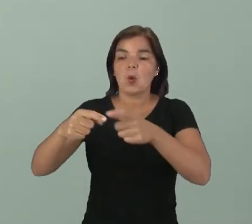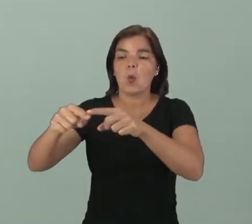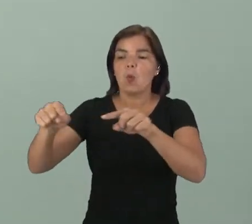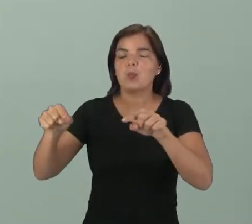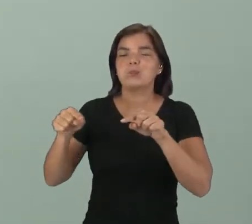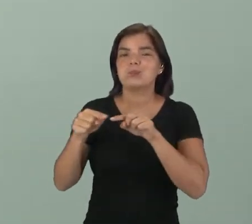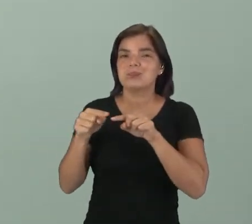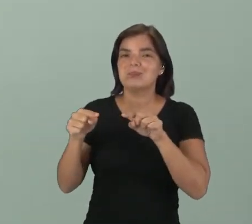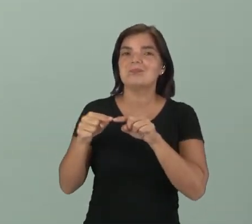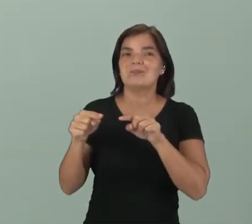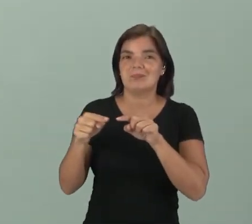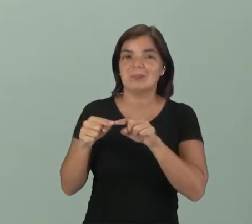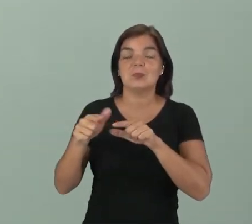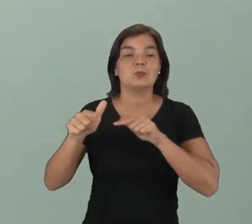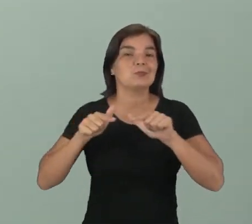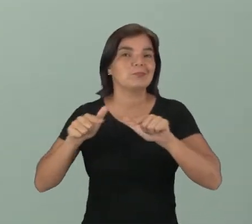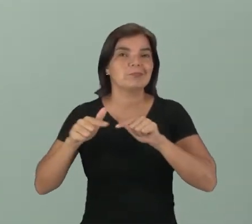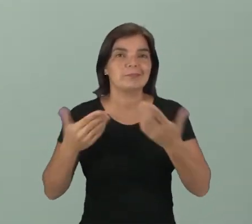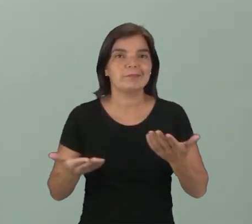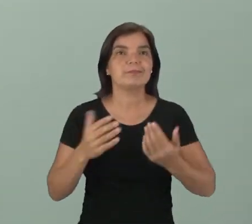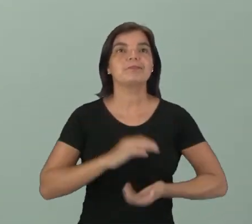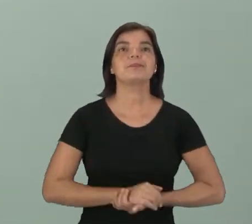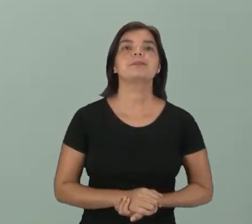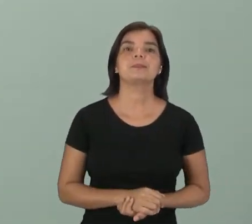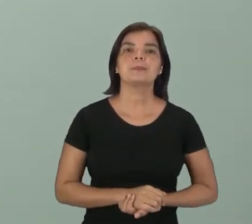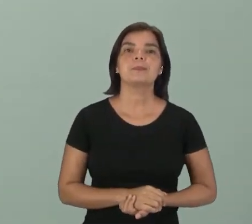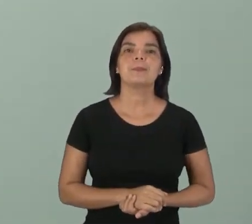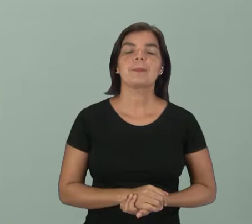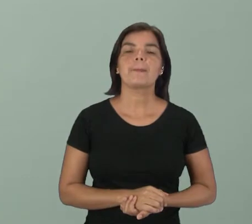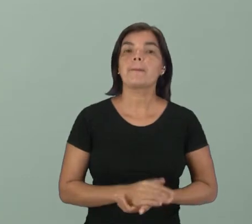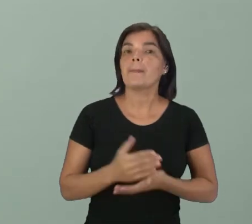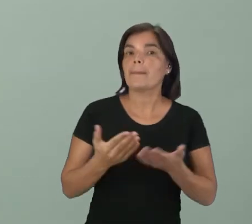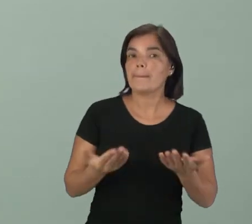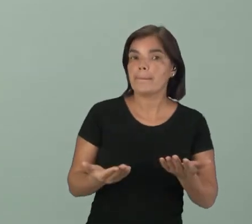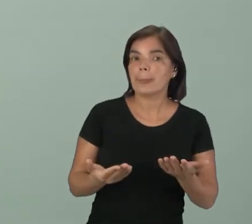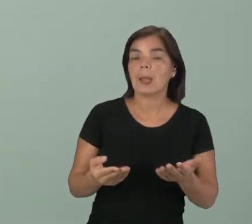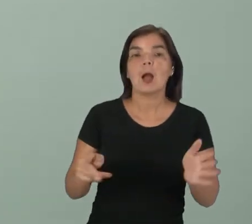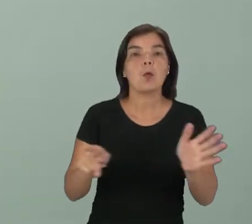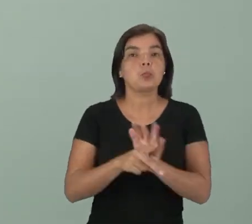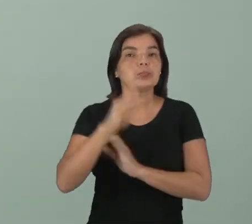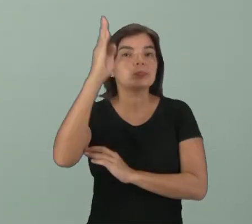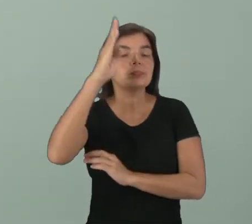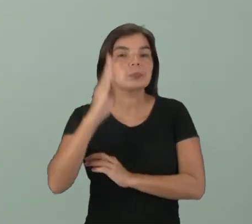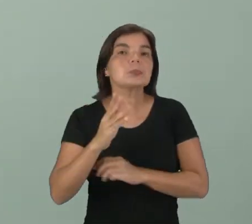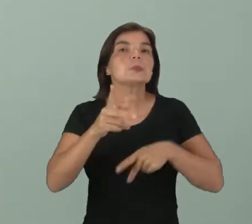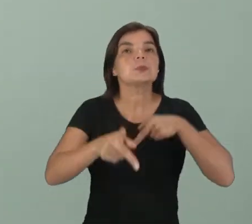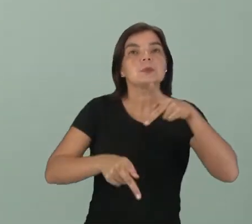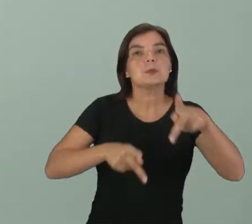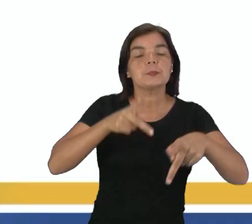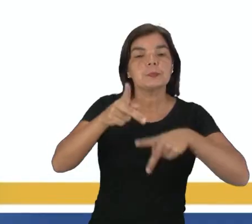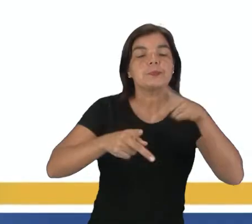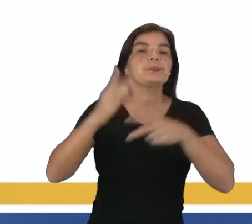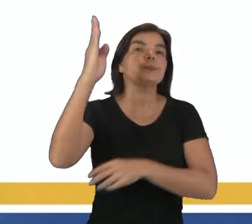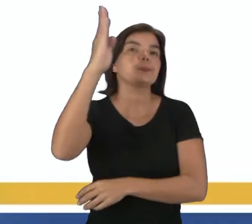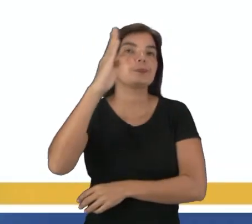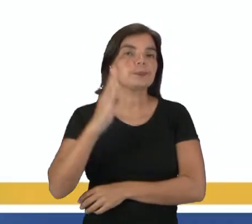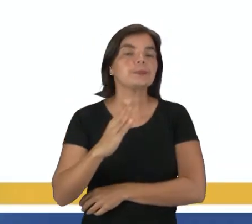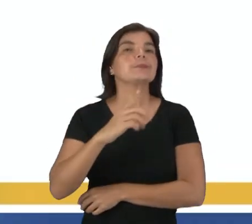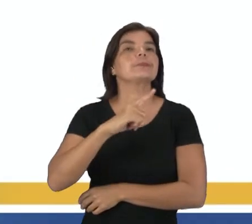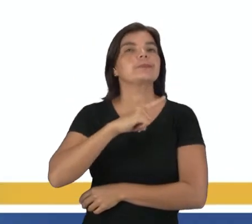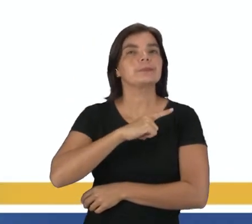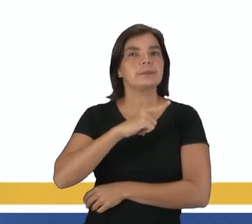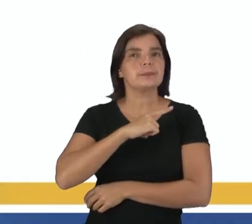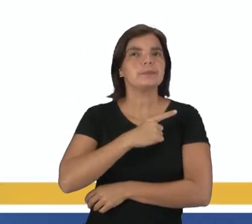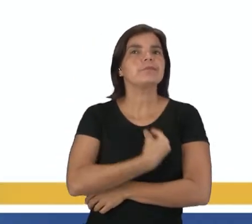espaço para esse tipo de trabalho quanto ao caso do Brasil população brasileira